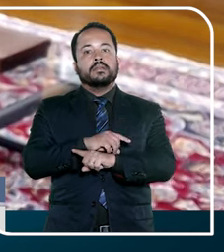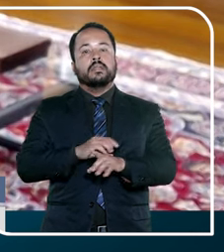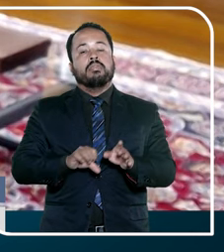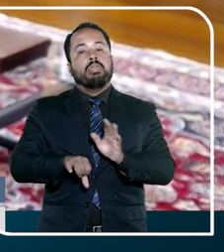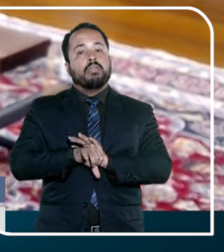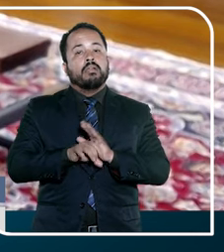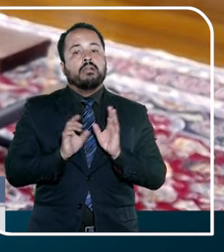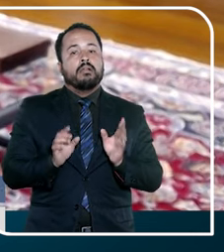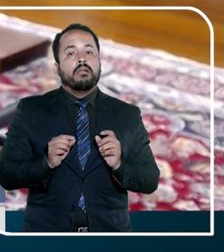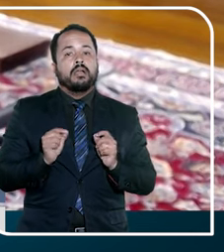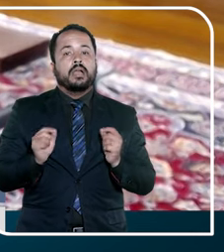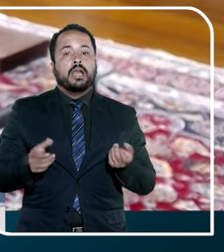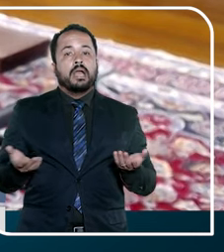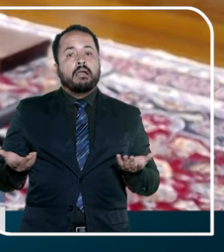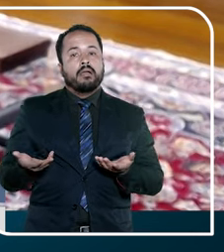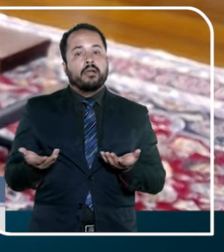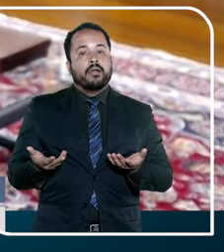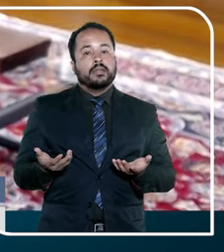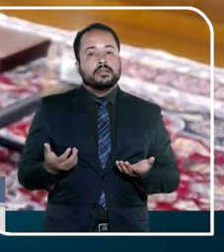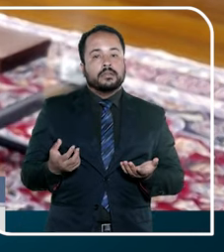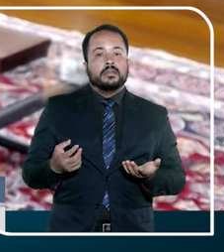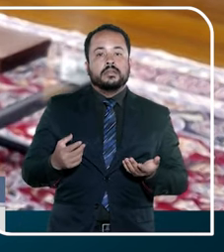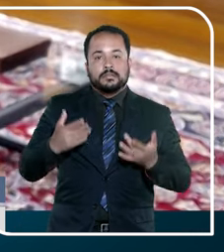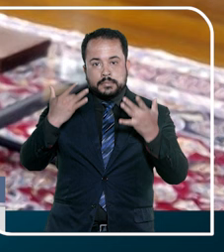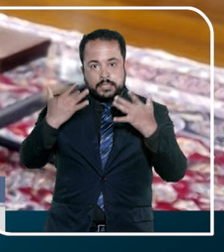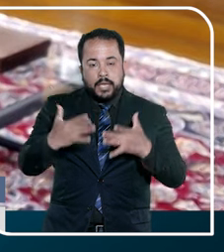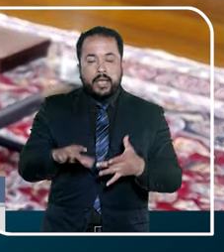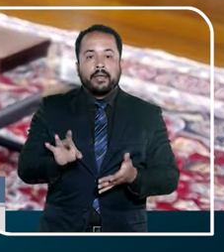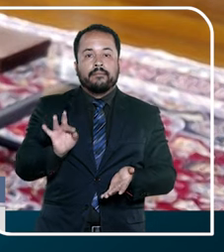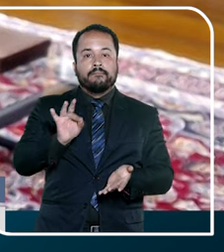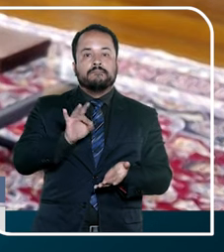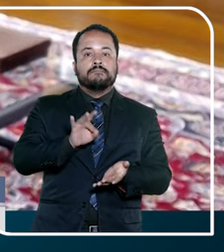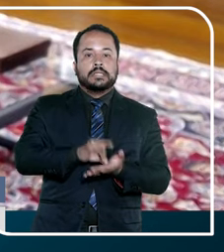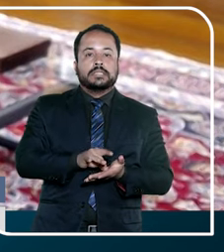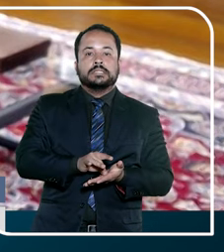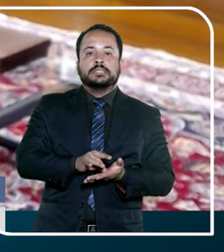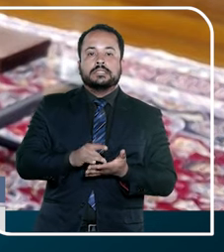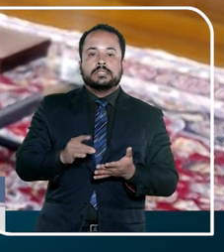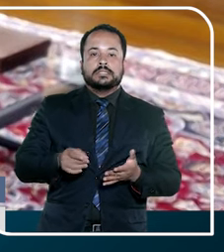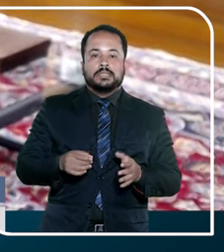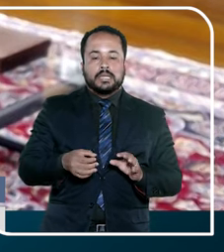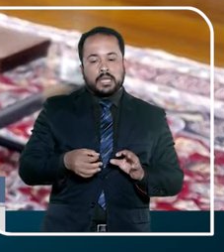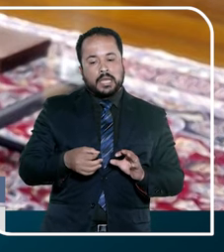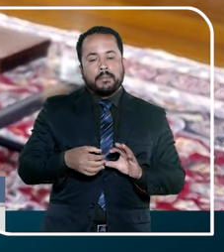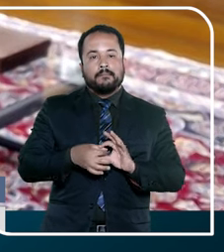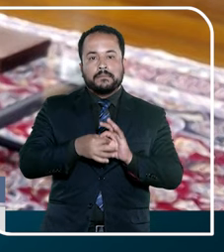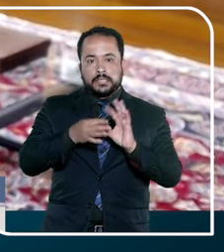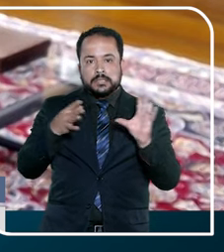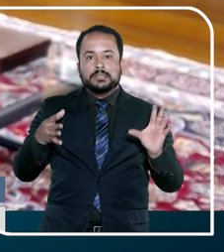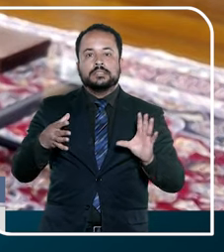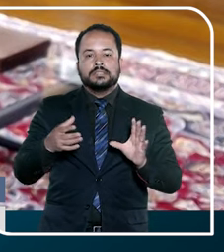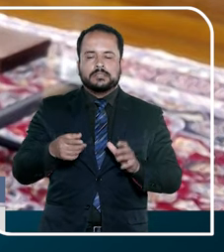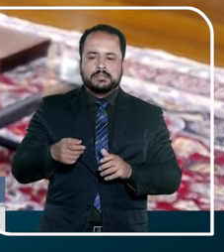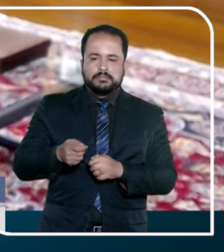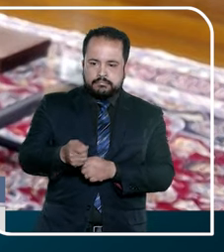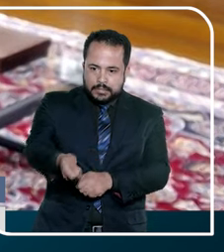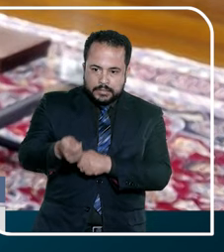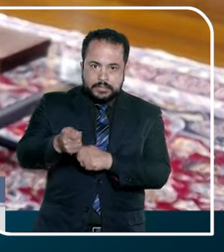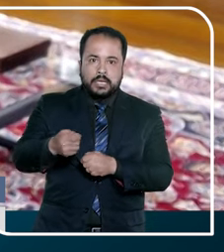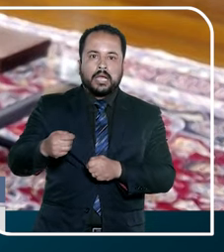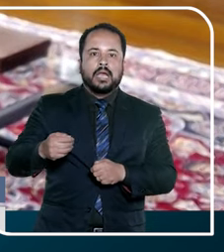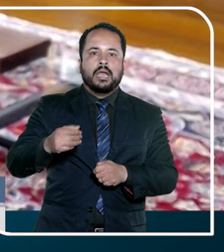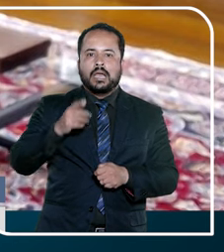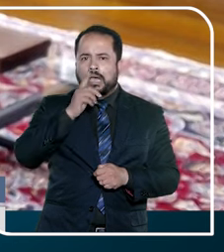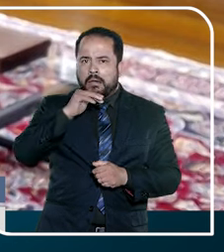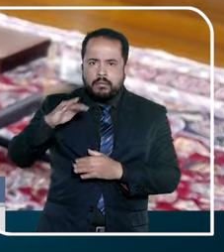eh obteve uma licença ambiental para construir num determinada área e por um